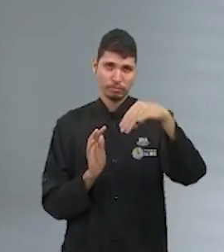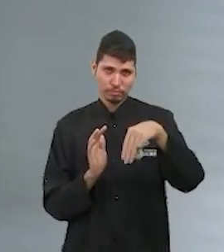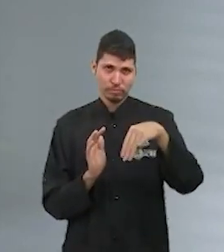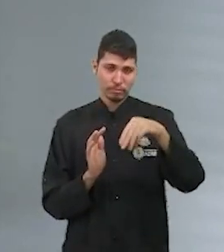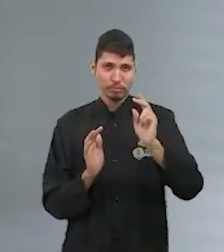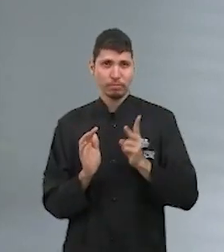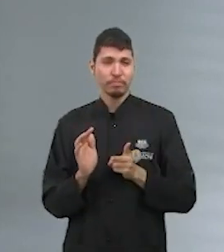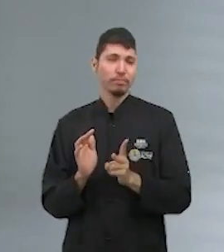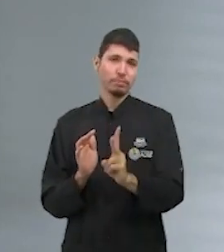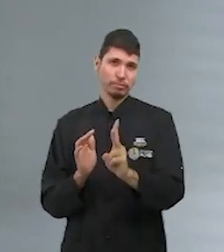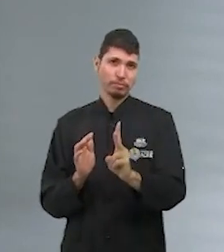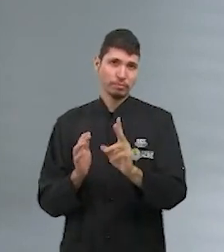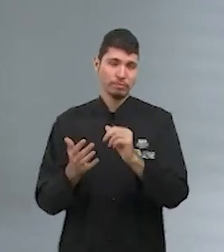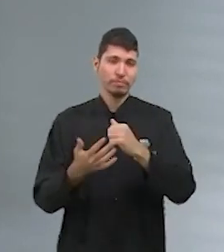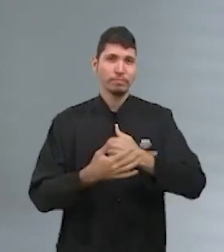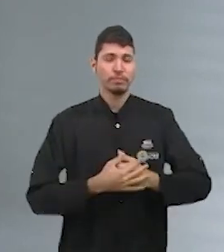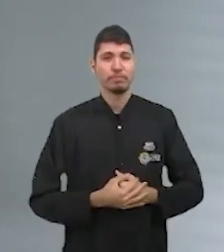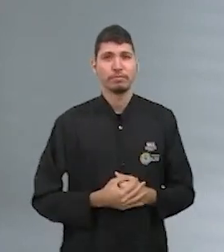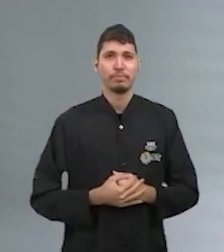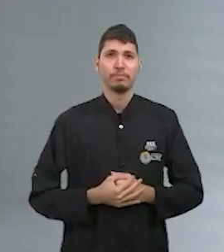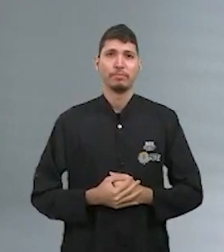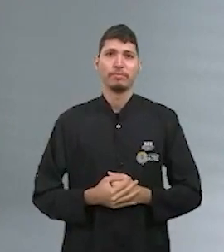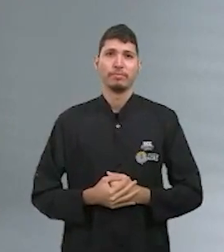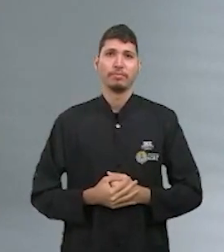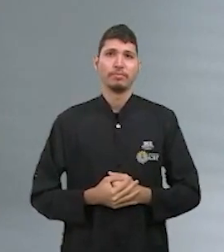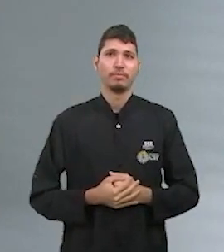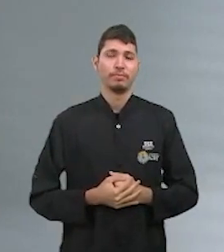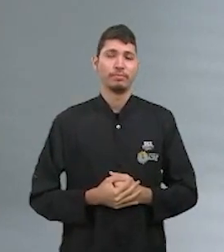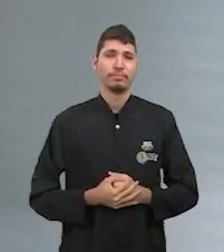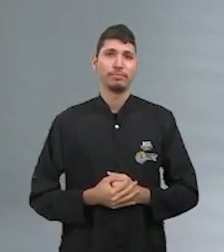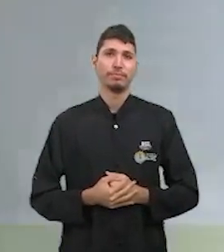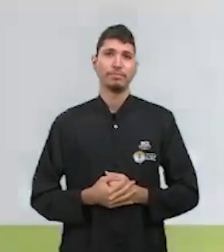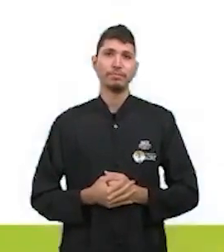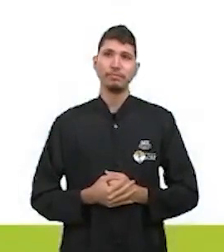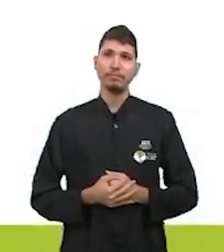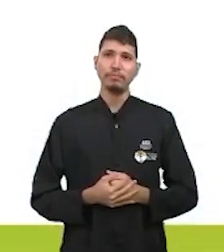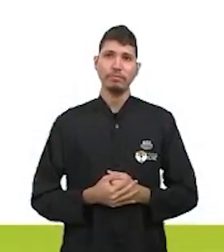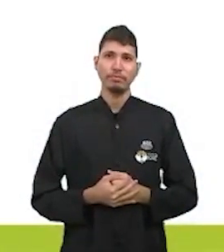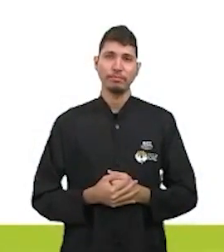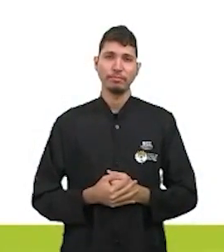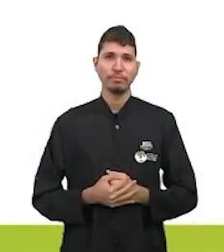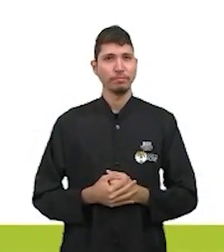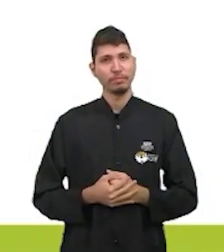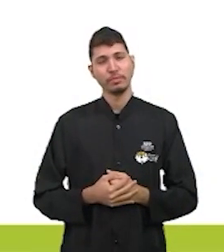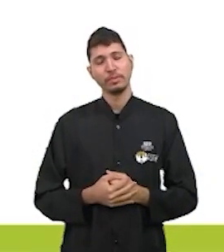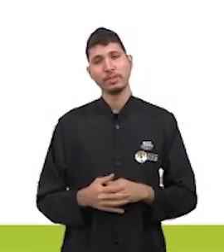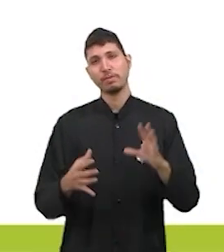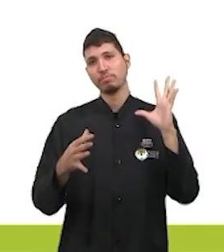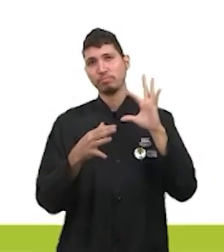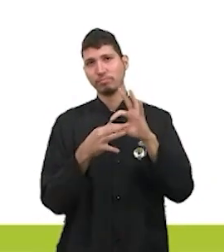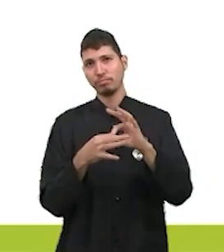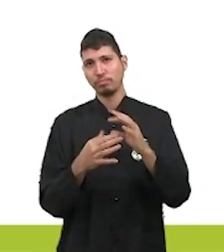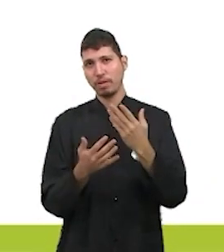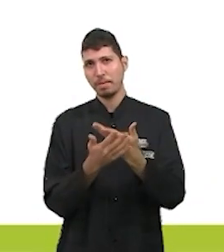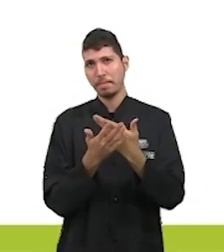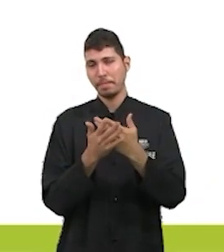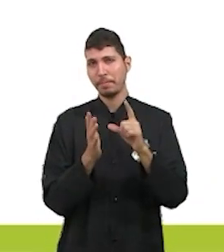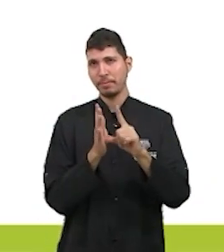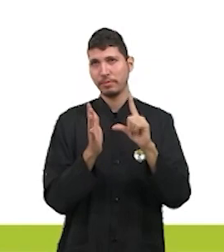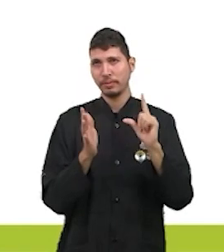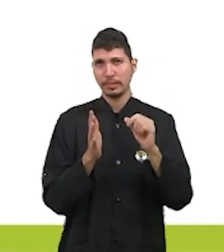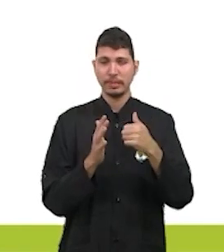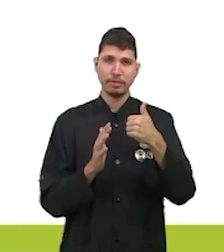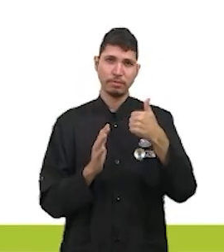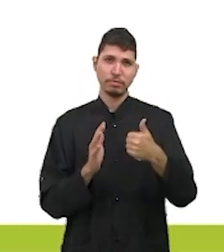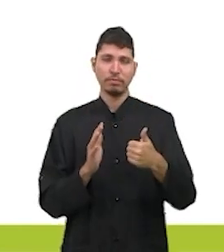essa é a segunda lei de Ohm, tá? Como eu já trouxe aqui para vocês da aula anterior, a primeira e a segunda lei,